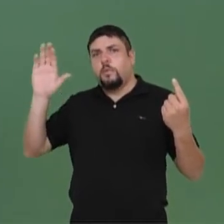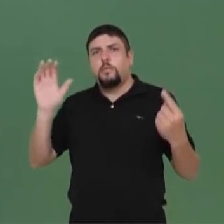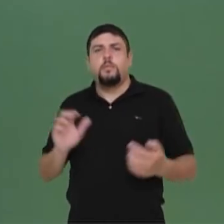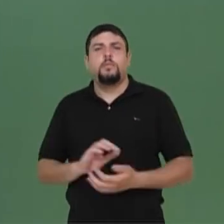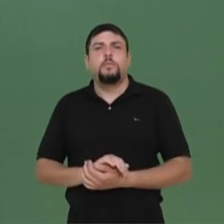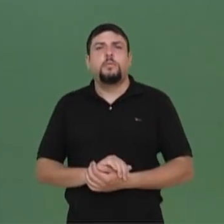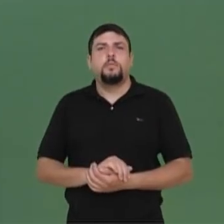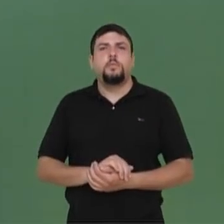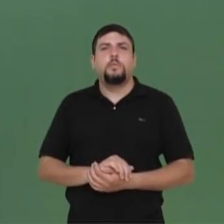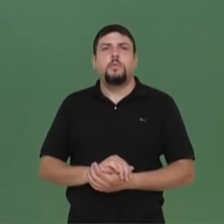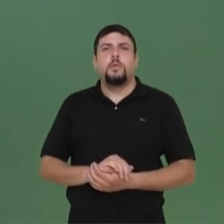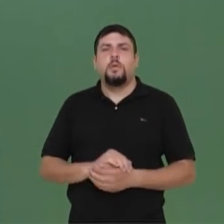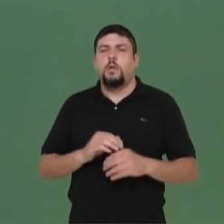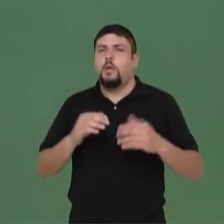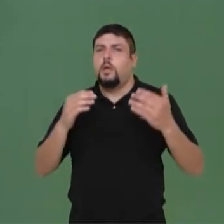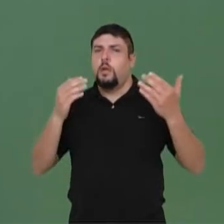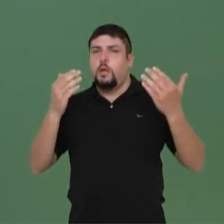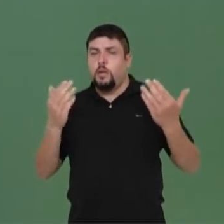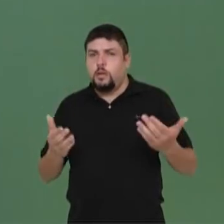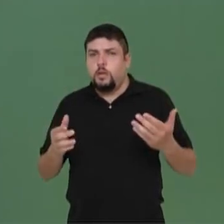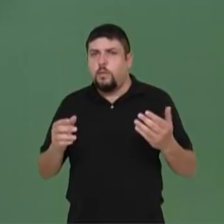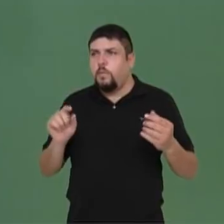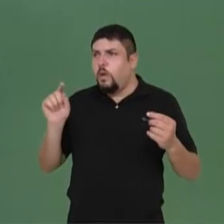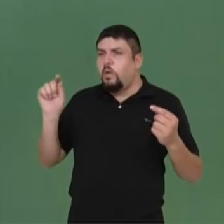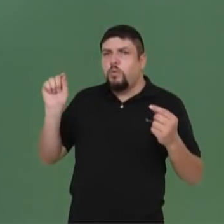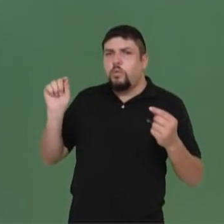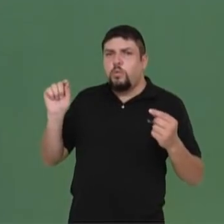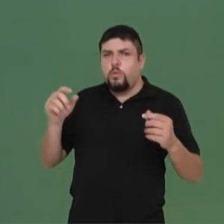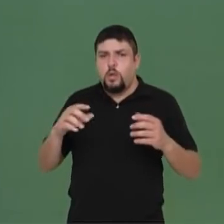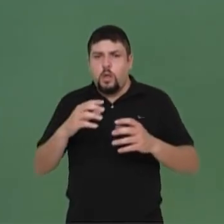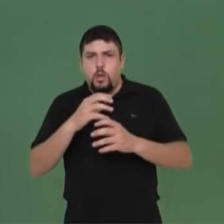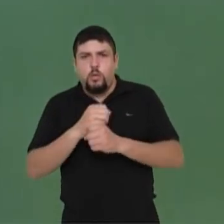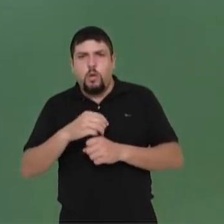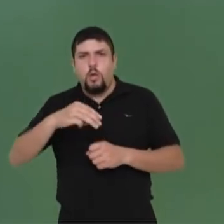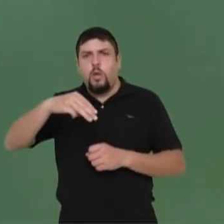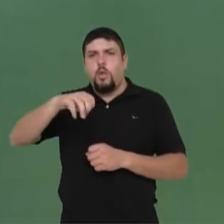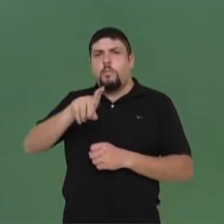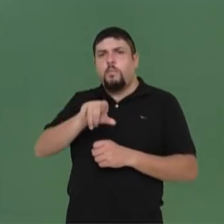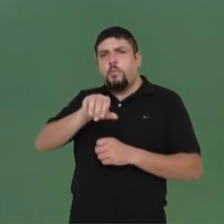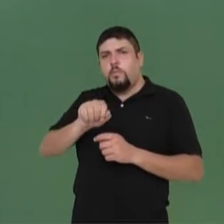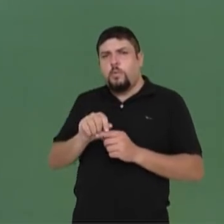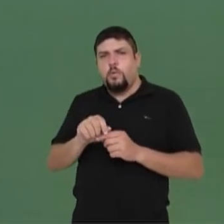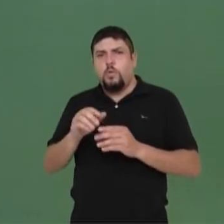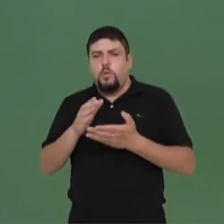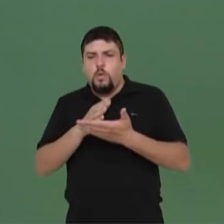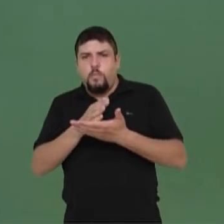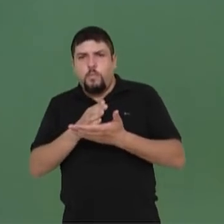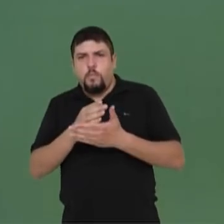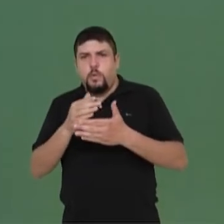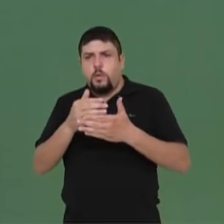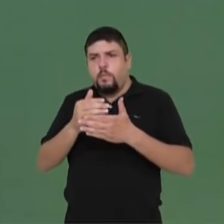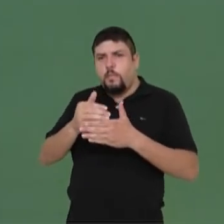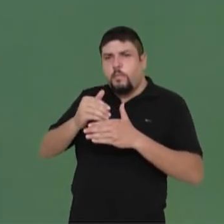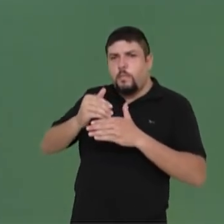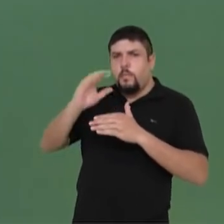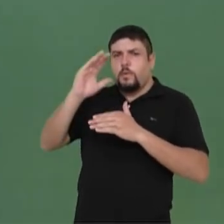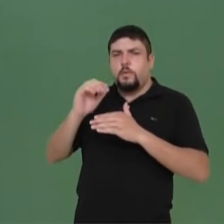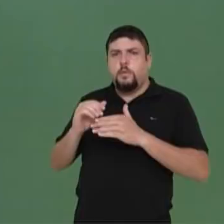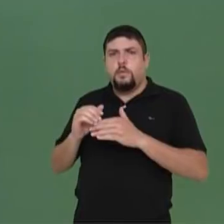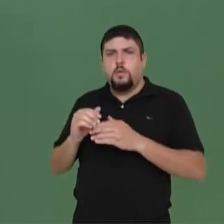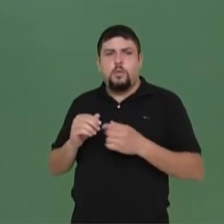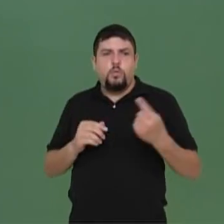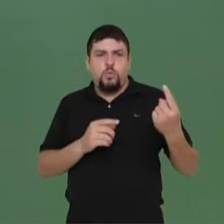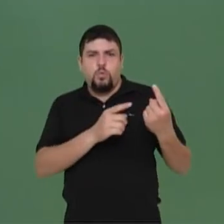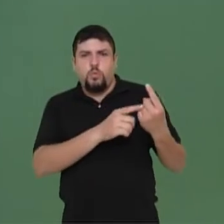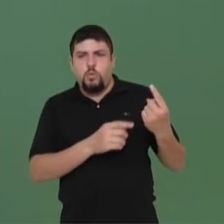Certo? Então essa interferência é que vai puxar a minha média ou mais para cima da metade, né? A metade ali entre de 1 a 6, a metade